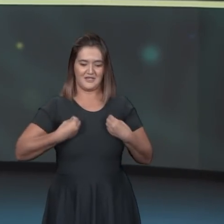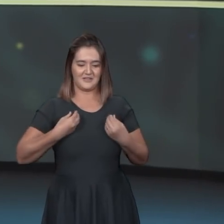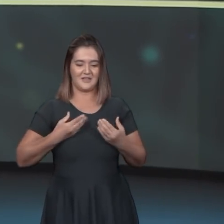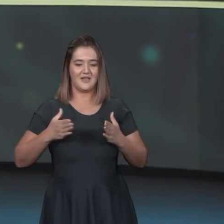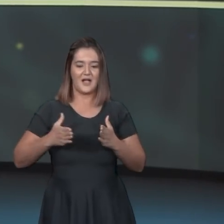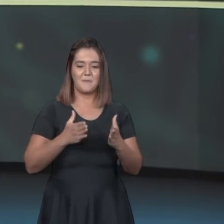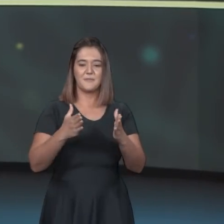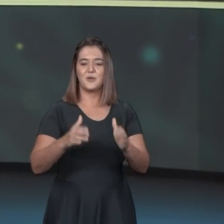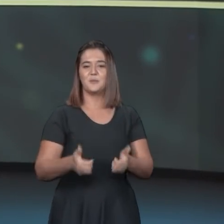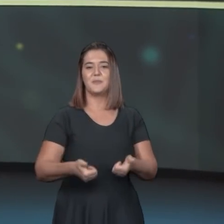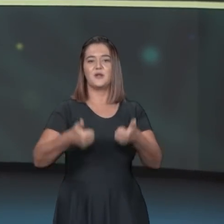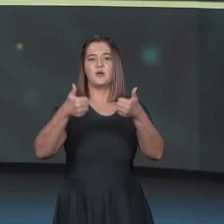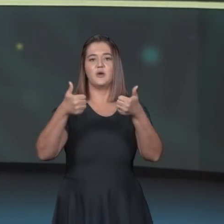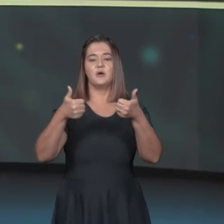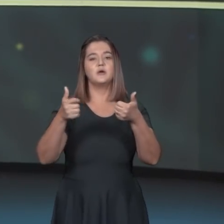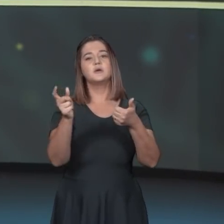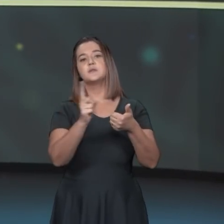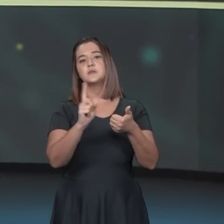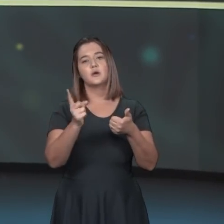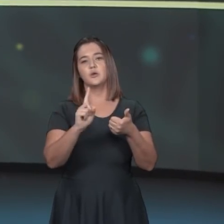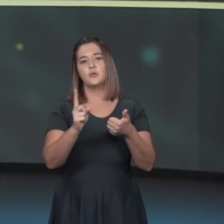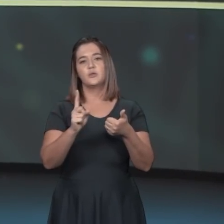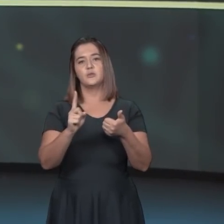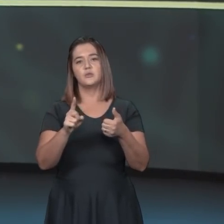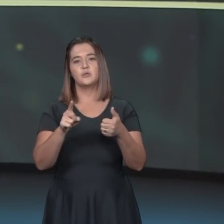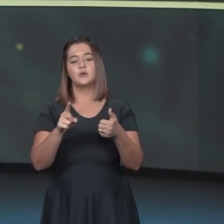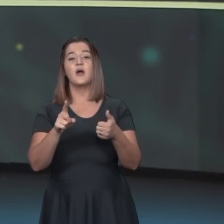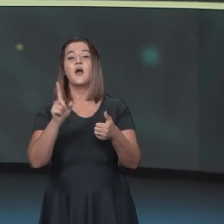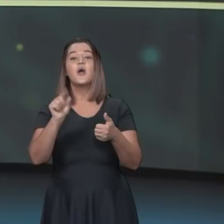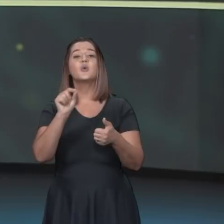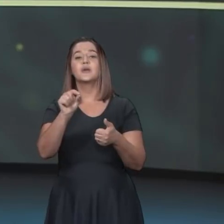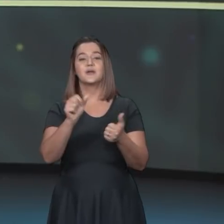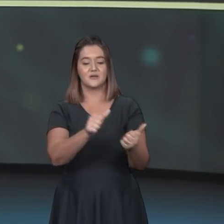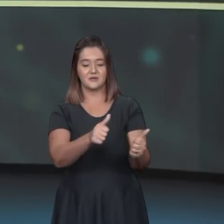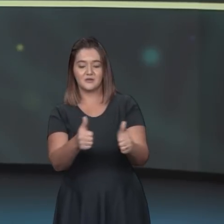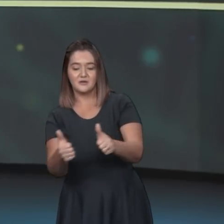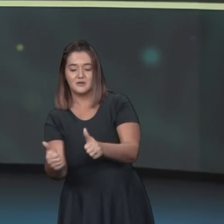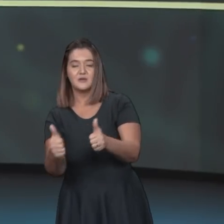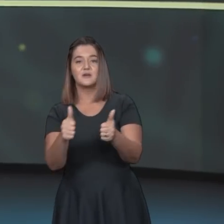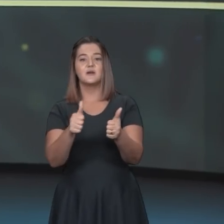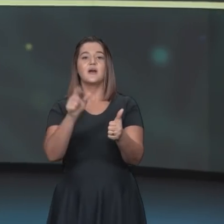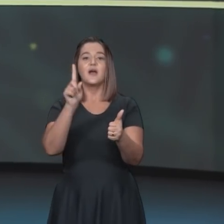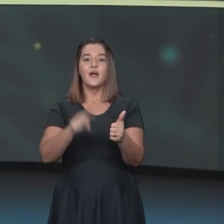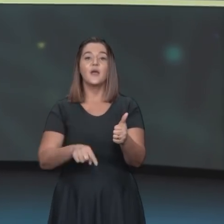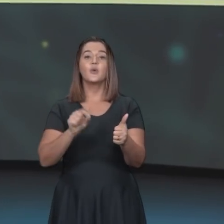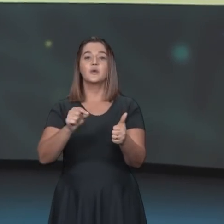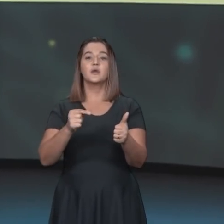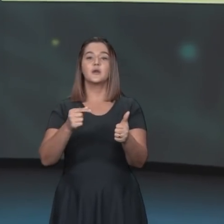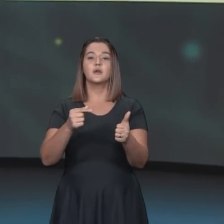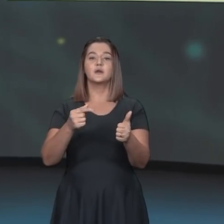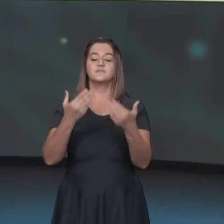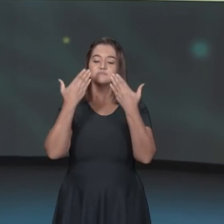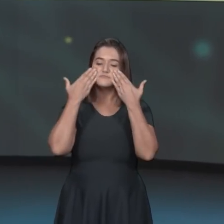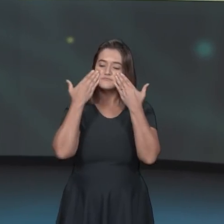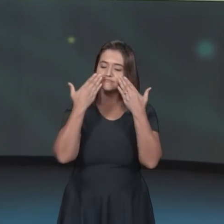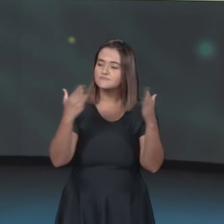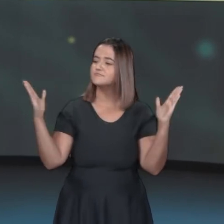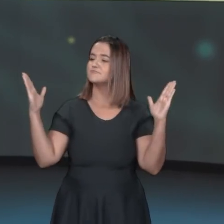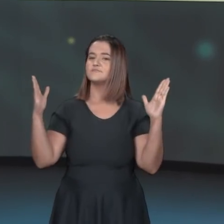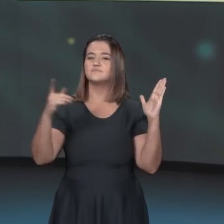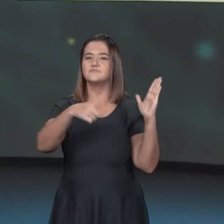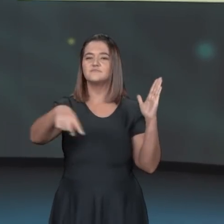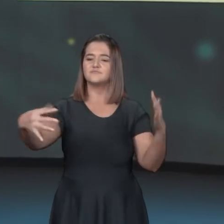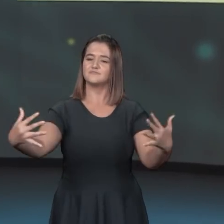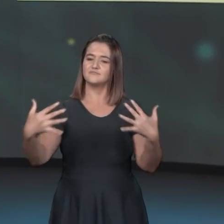seus caminhos vão abrir. Não, não se trata de um banho de descarrego. O batismo, sabe o que é? é a demonstração pública do que se passou em